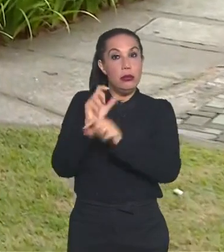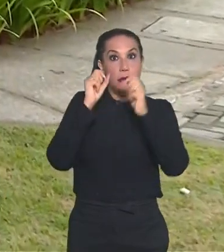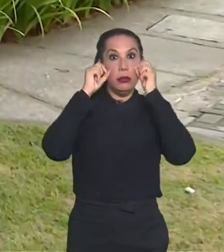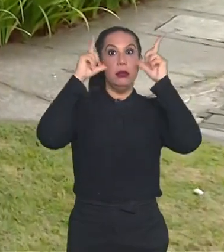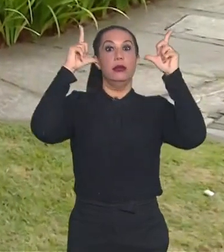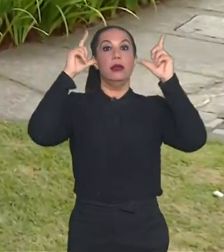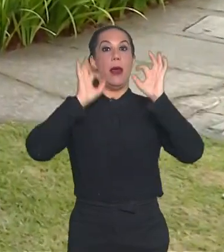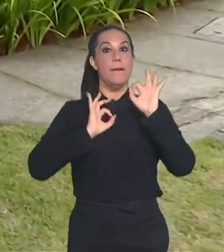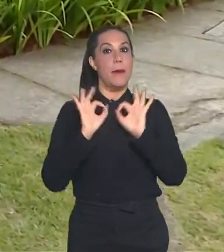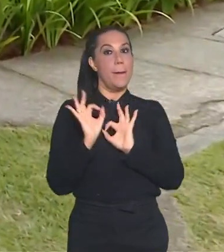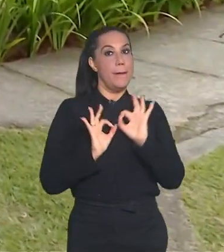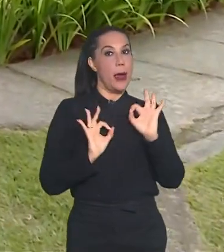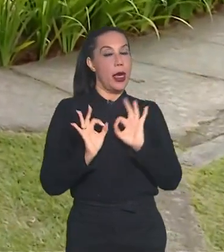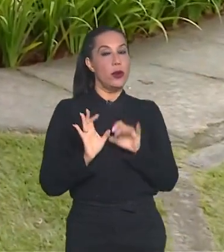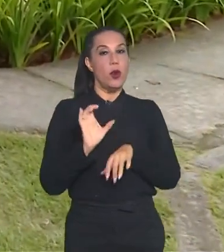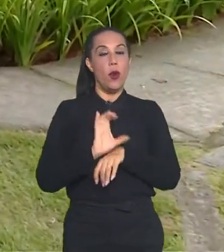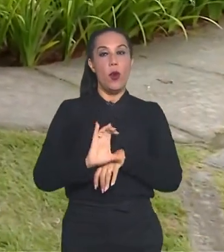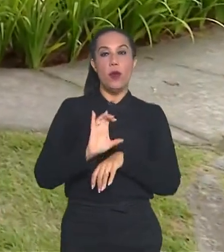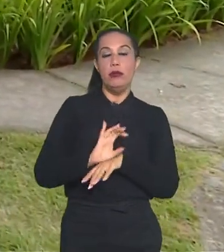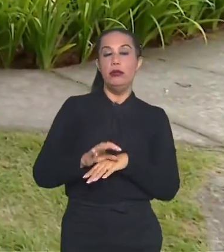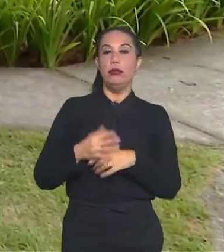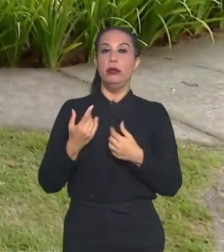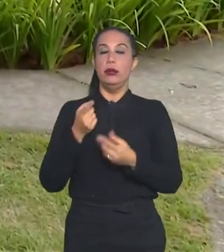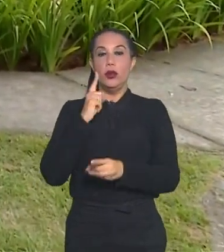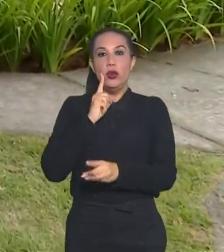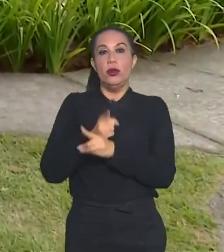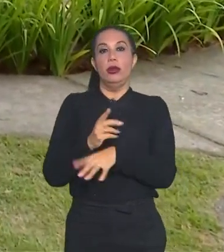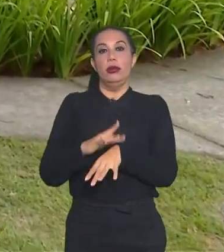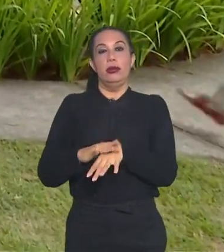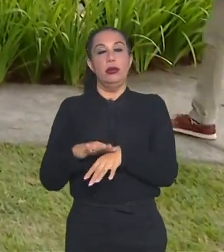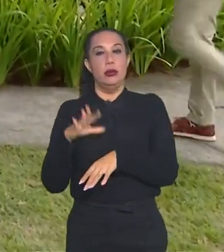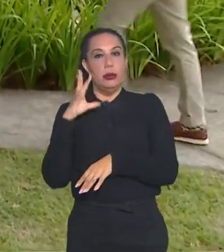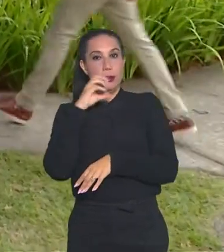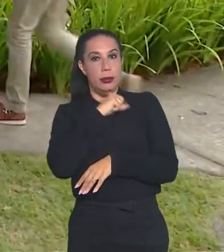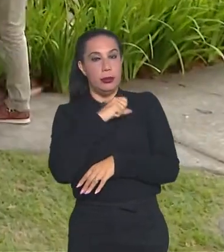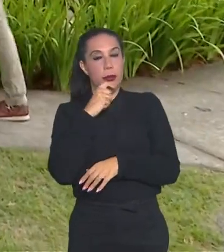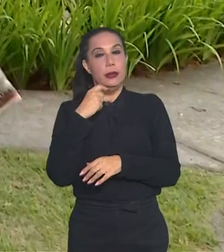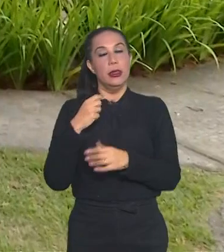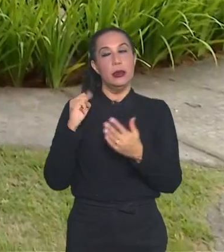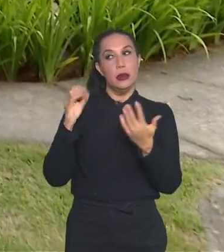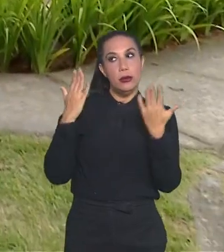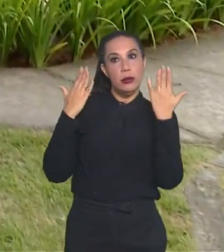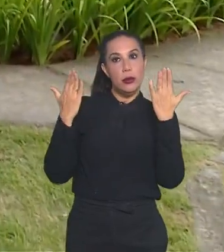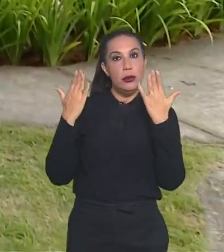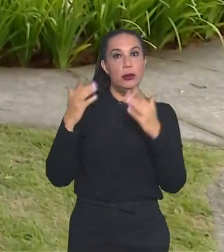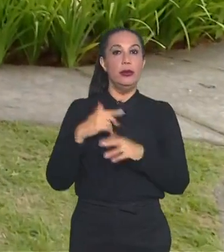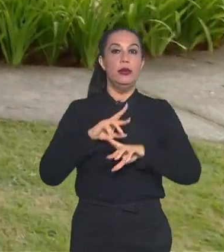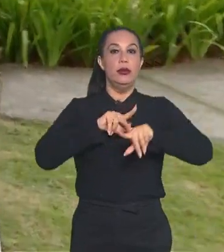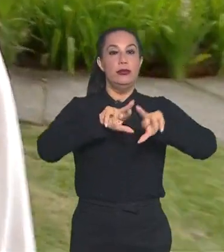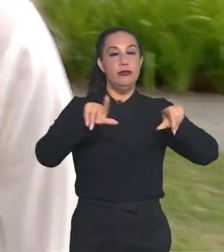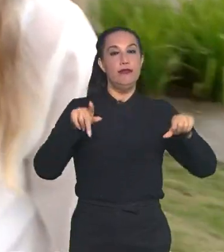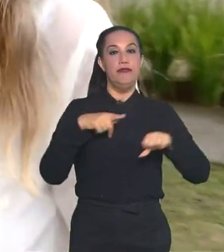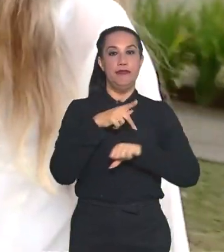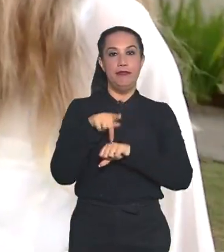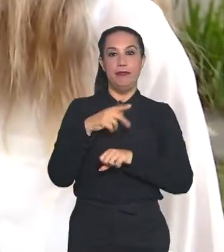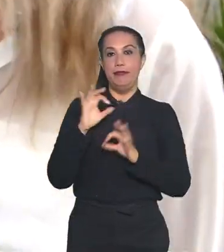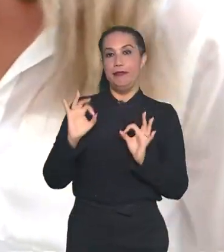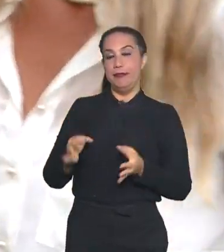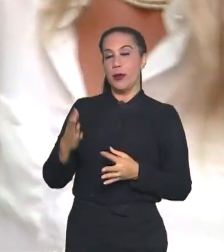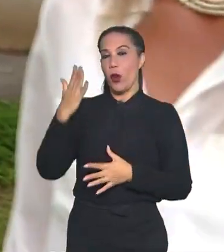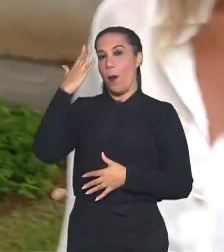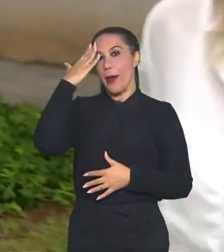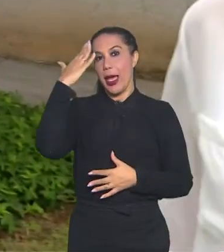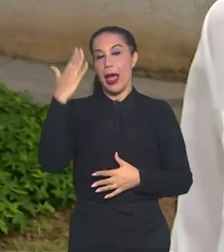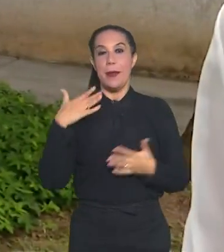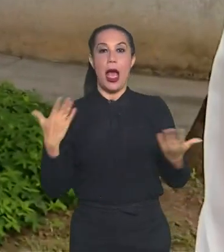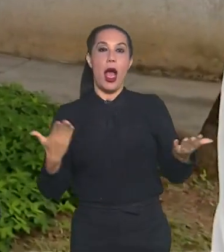estejam preparados para poder fazer o diagnóstico e a confirmação dos casos suspeitos nos diferentes países. Tá certo, muito obrigado.